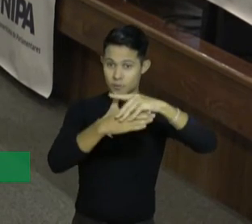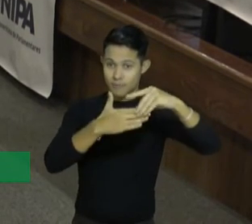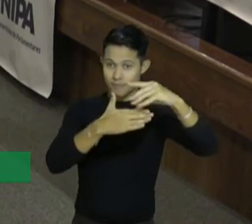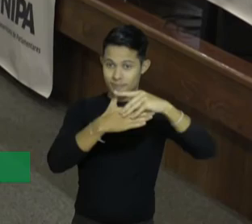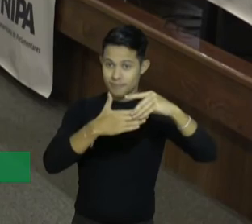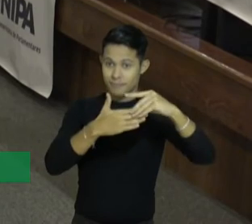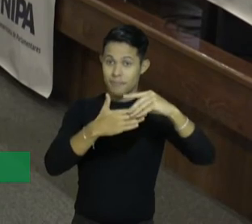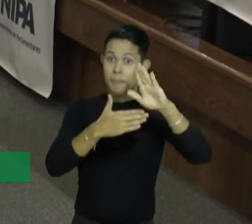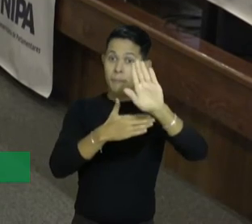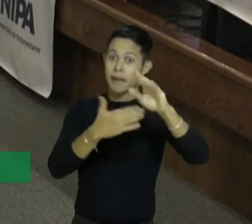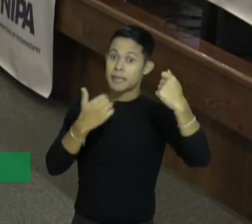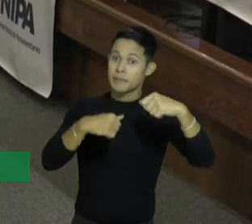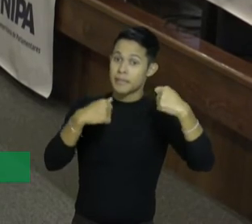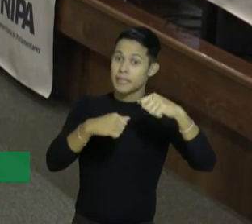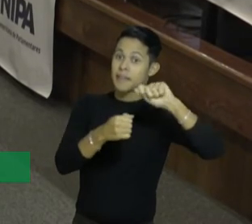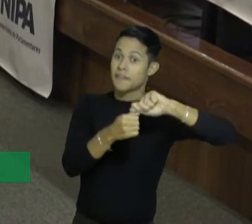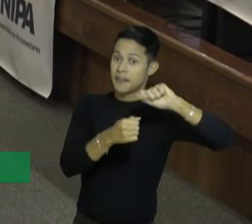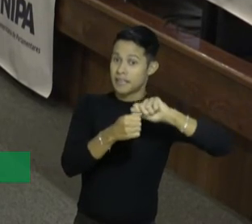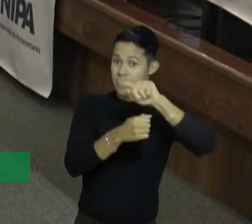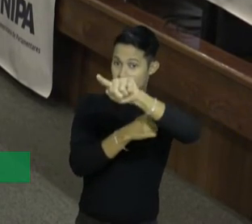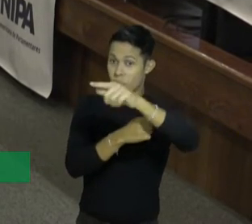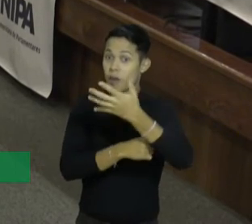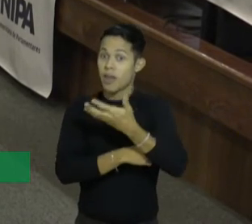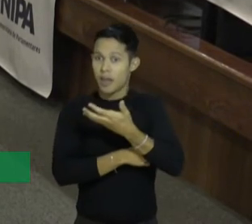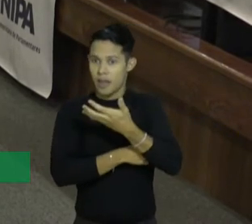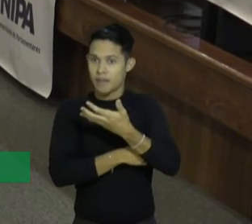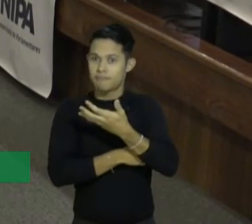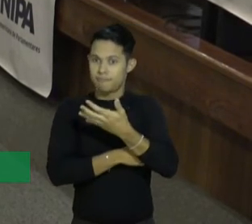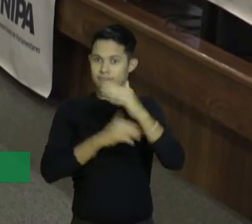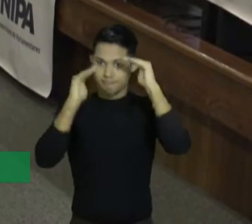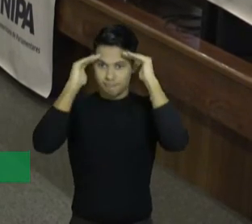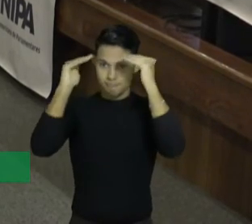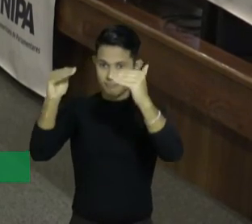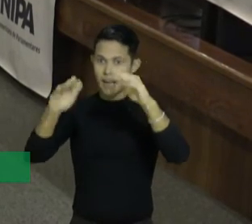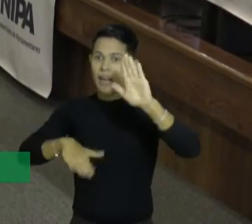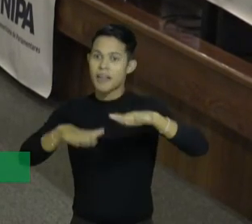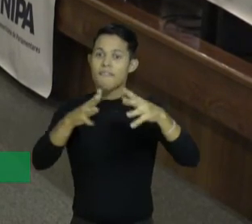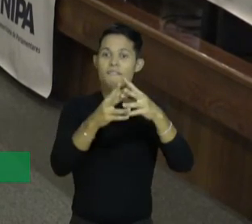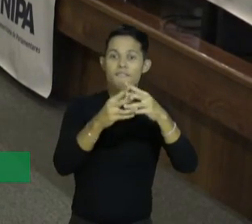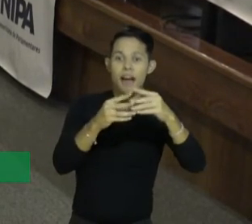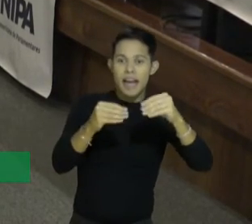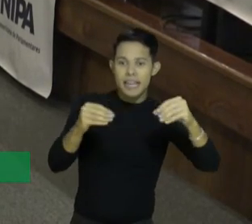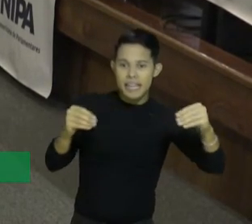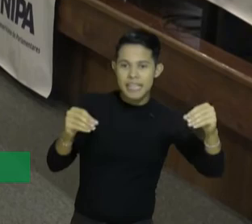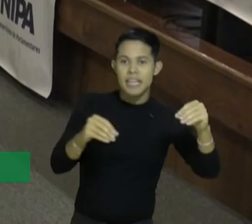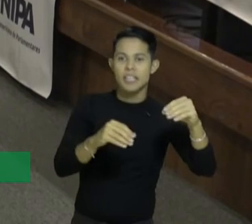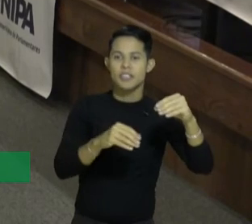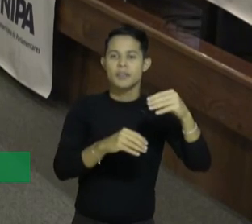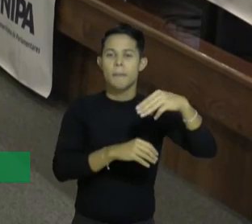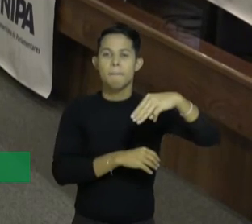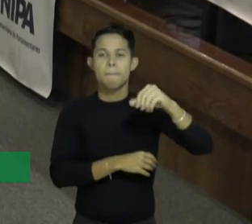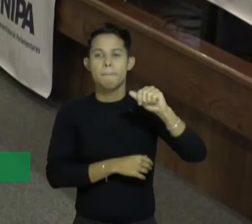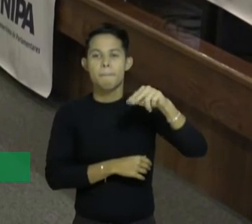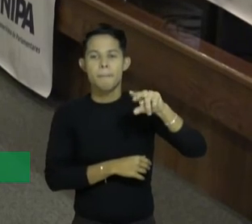vender para ele o que a gente acha que vai Acredito até que na farinha de mandioca tem essas especificidades também vocês atendem